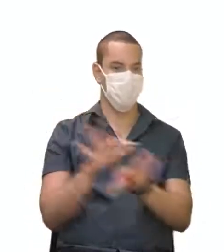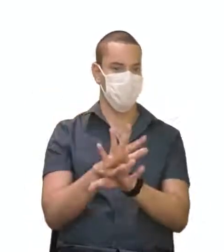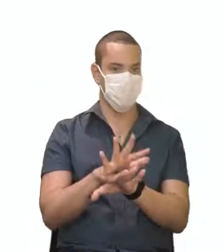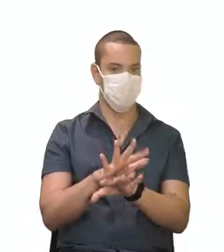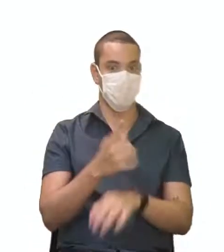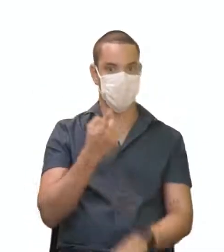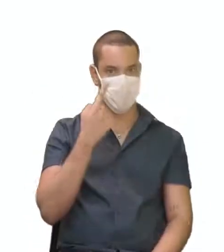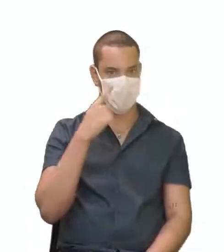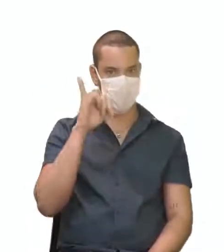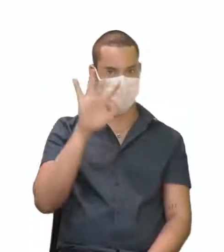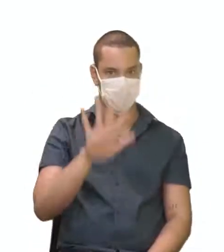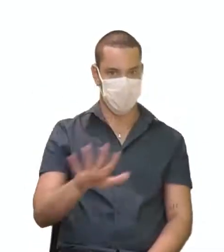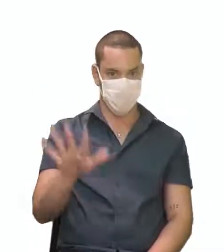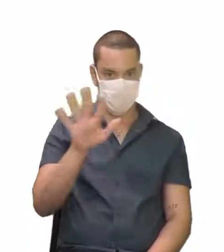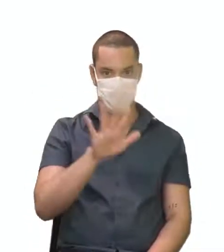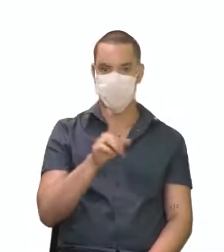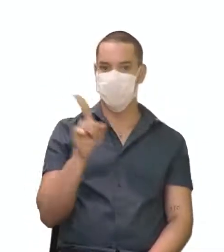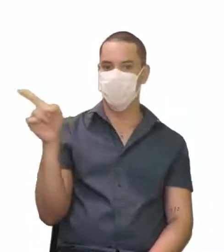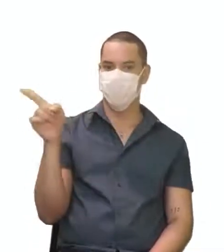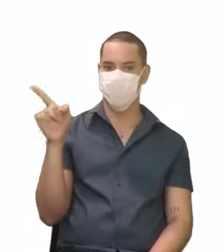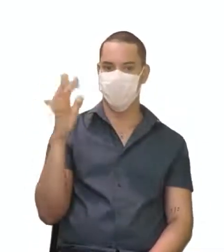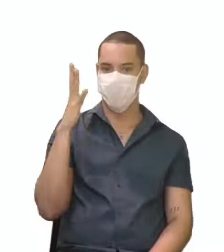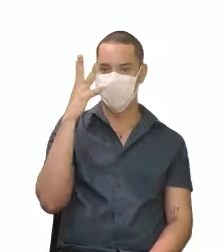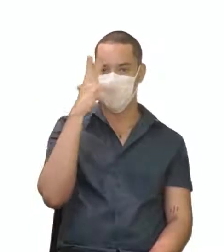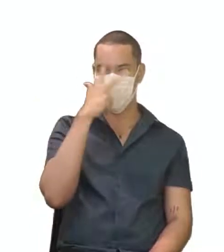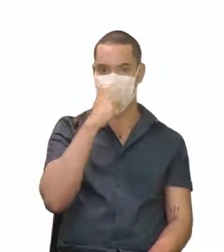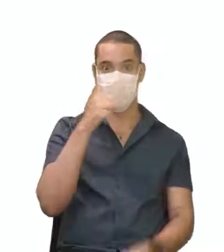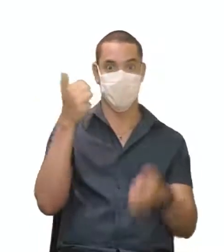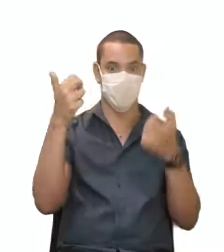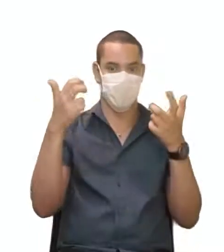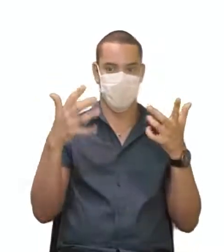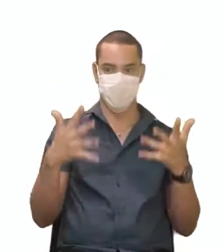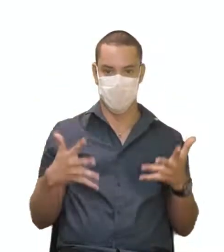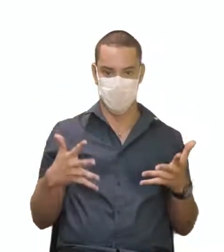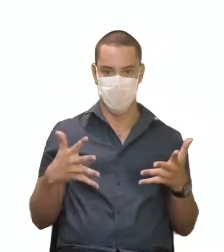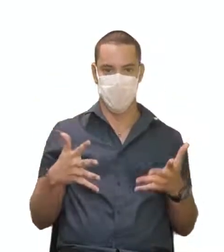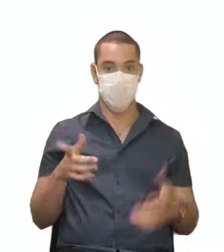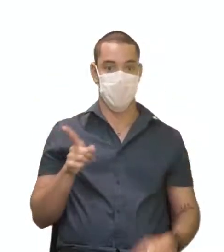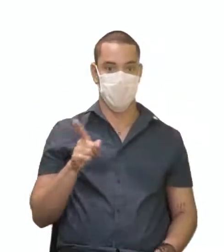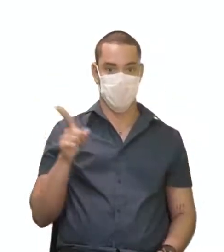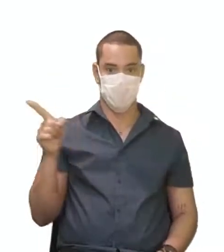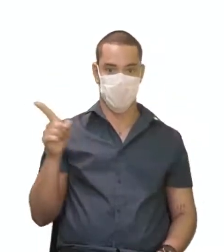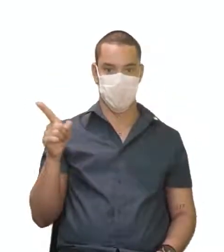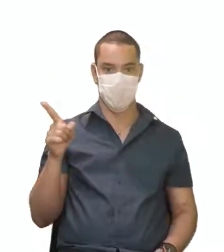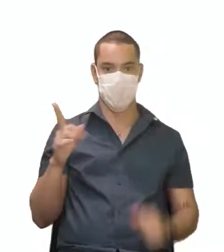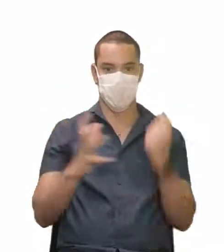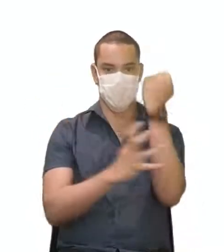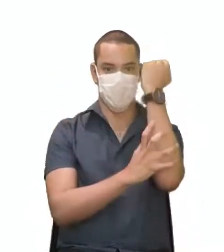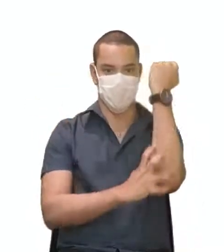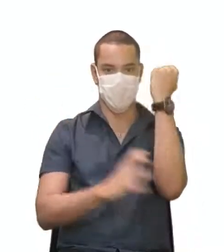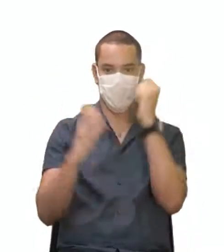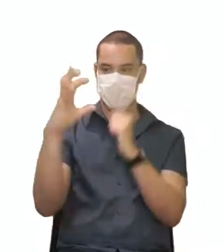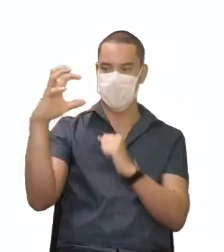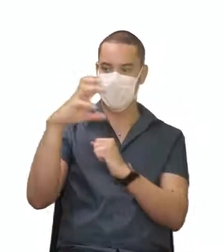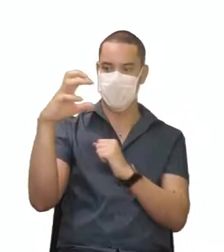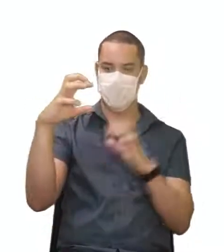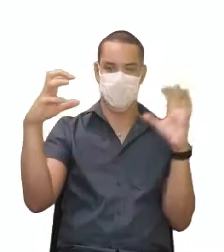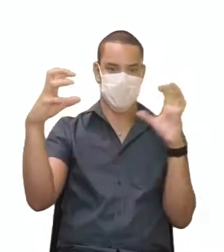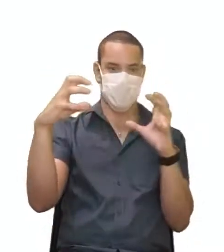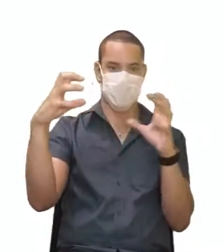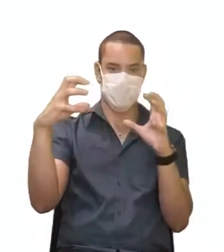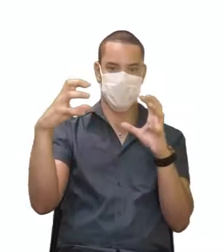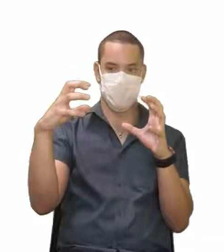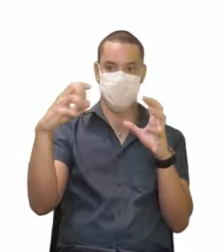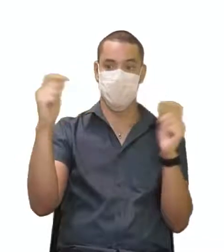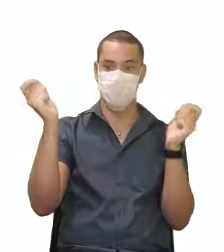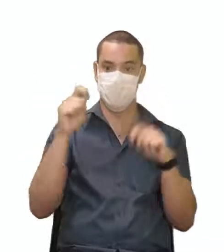imagem? Olha lá que bonitinho, galera. Aqui as fibras do fuso. Olha bem esse daqui,